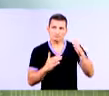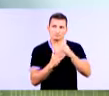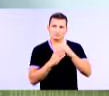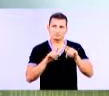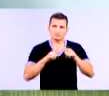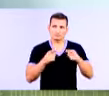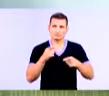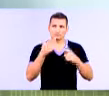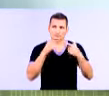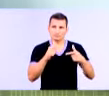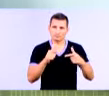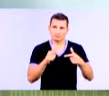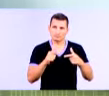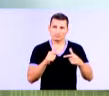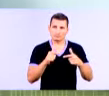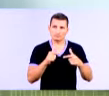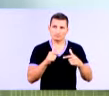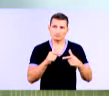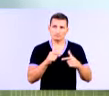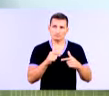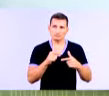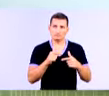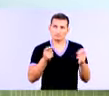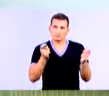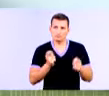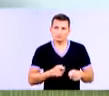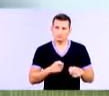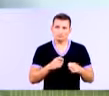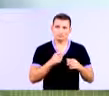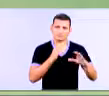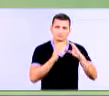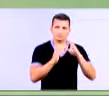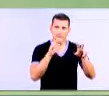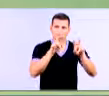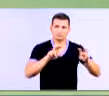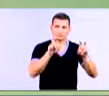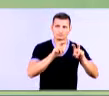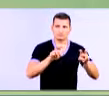suficiente para a gente estabelecer uma comunicação com o computador, né?